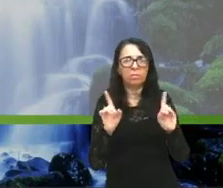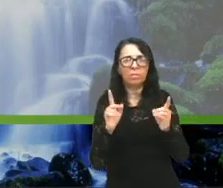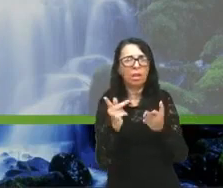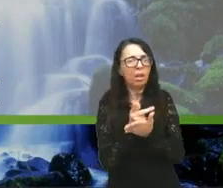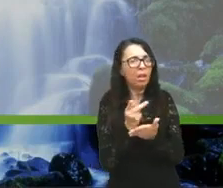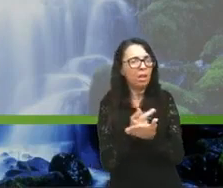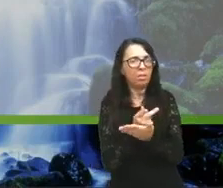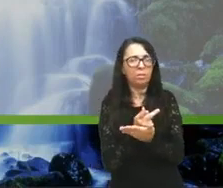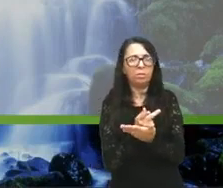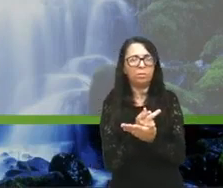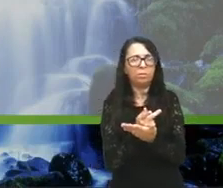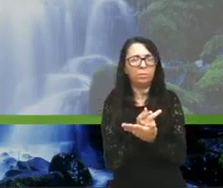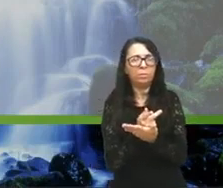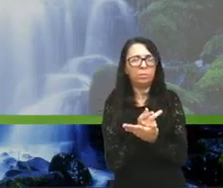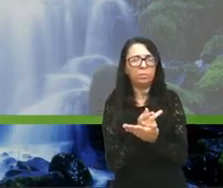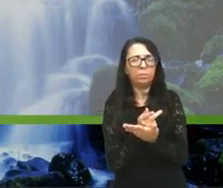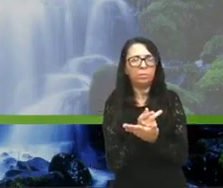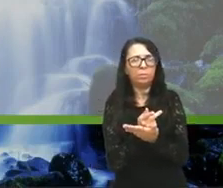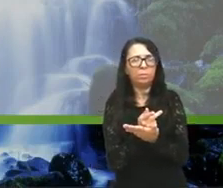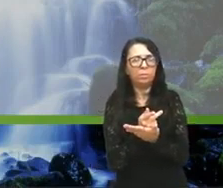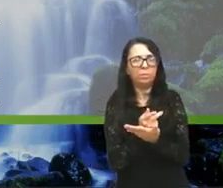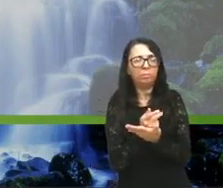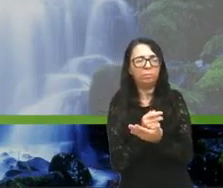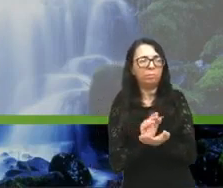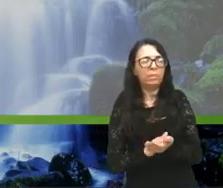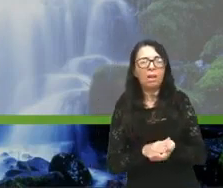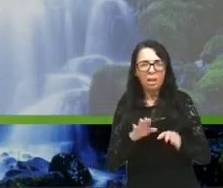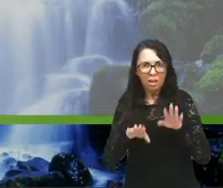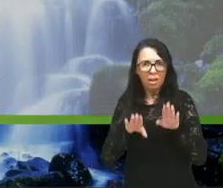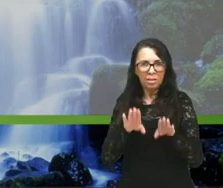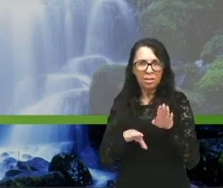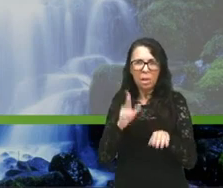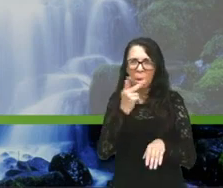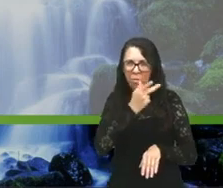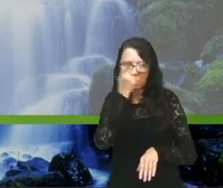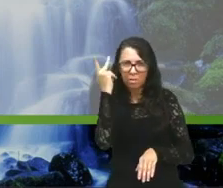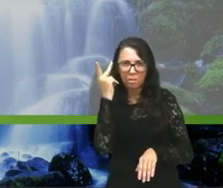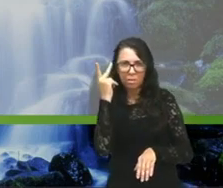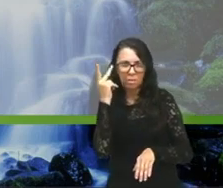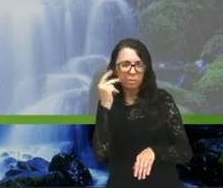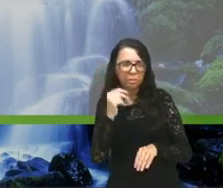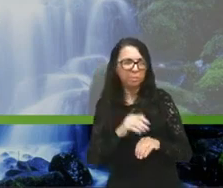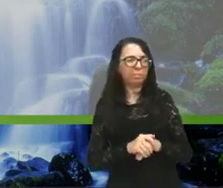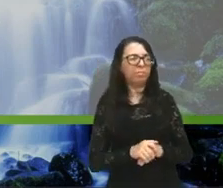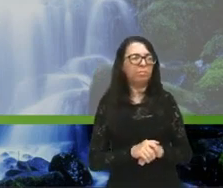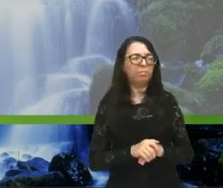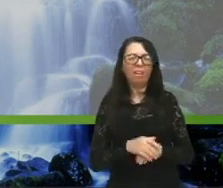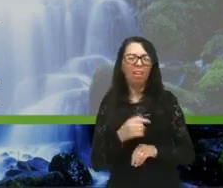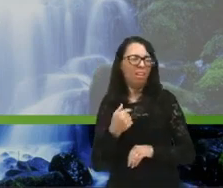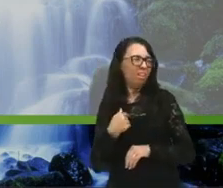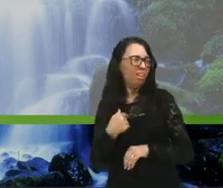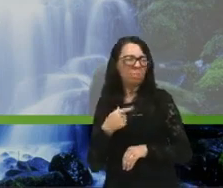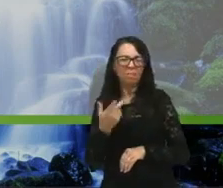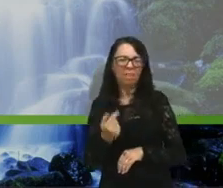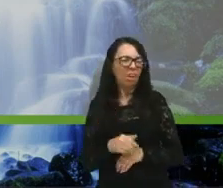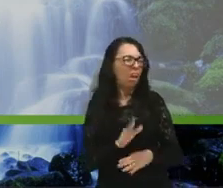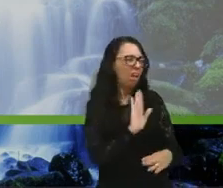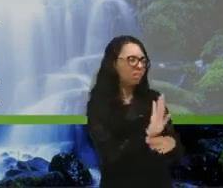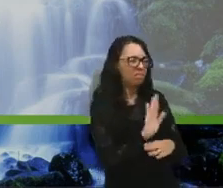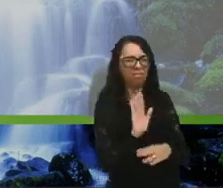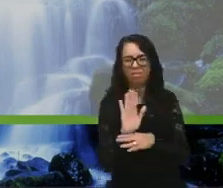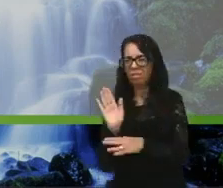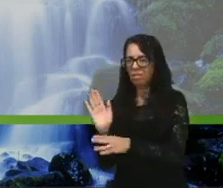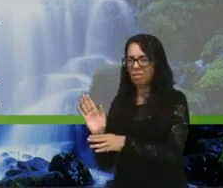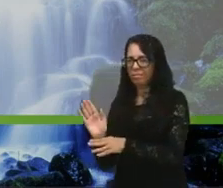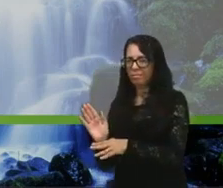salário, mas que não contribuem com nada, às vezes não contribui nem com 1 quilo de